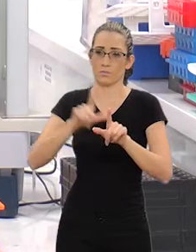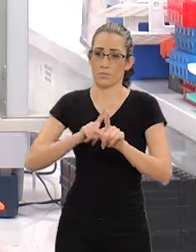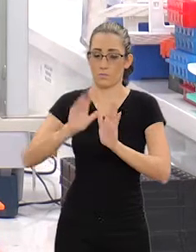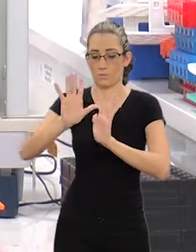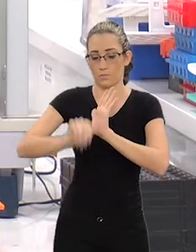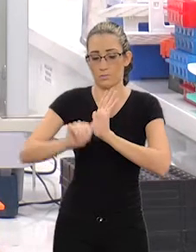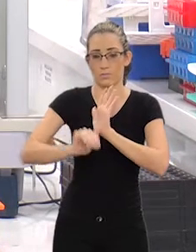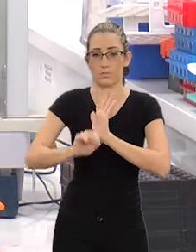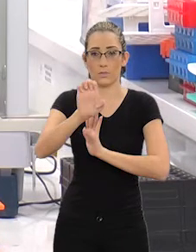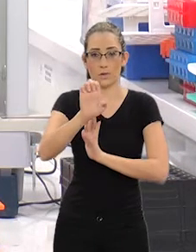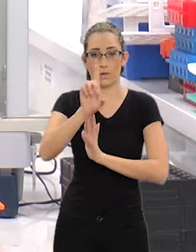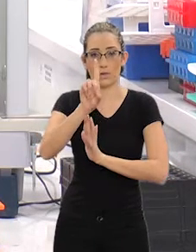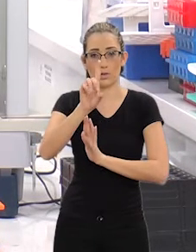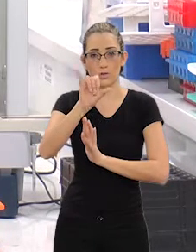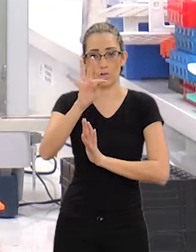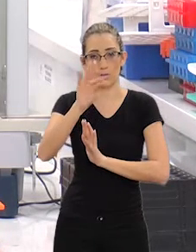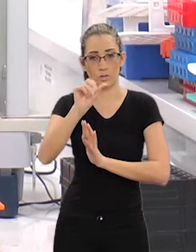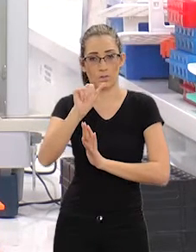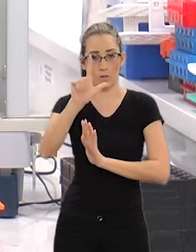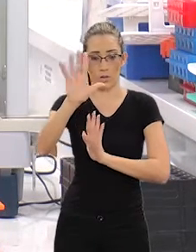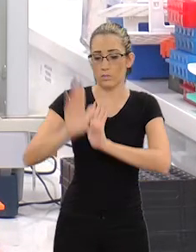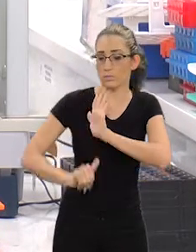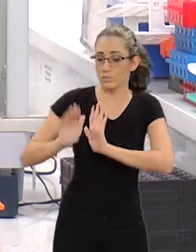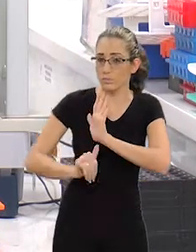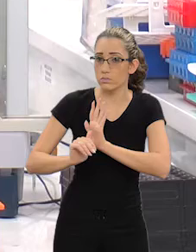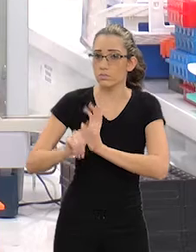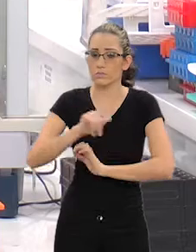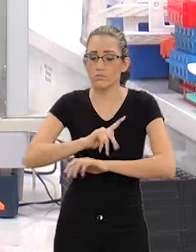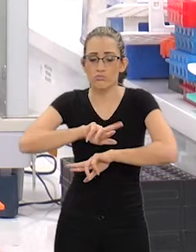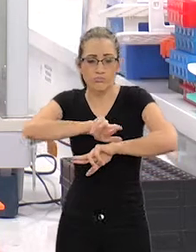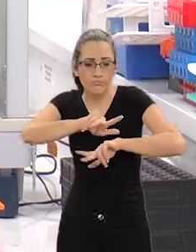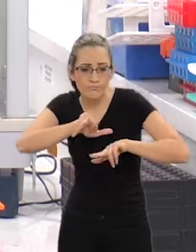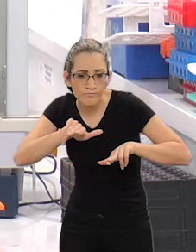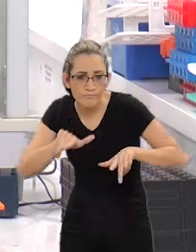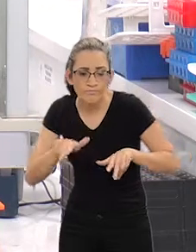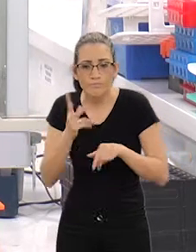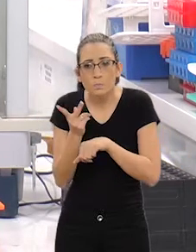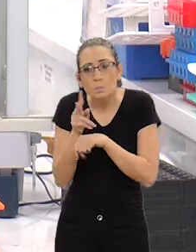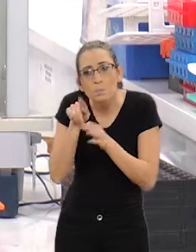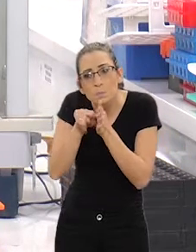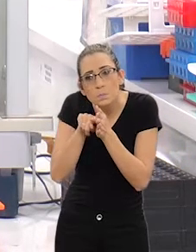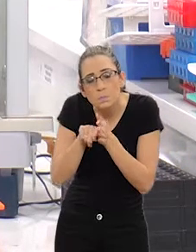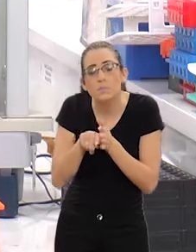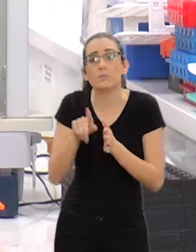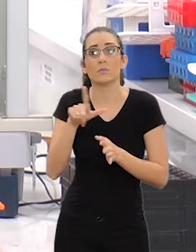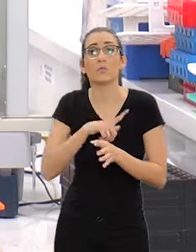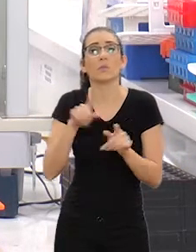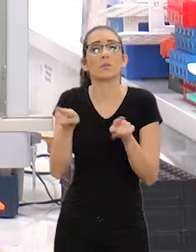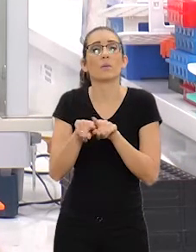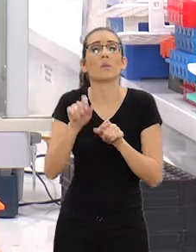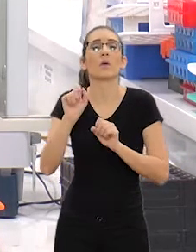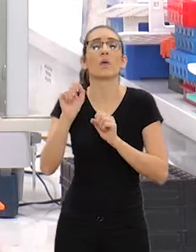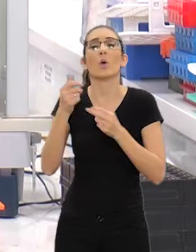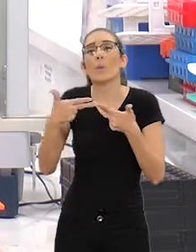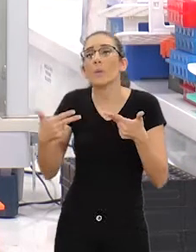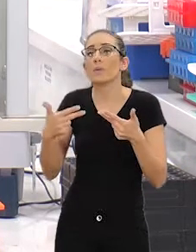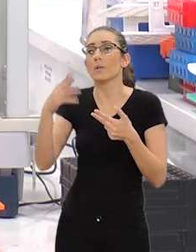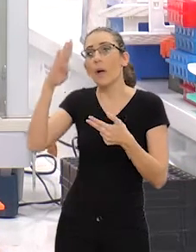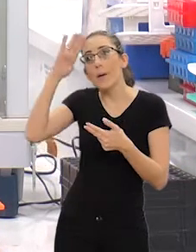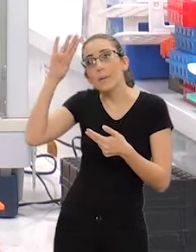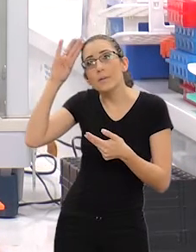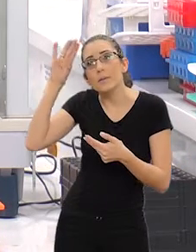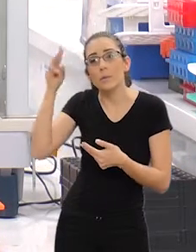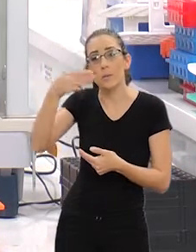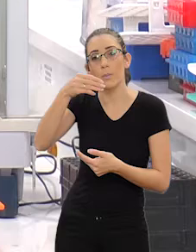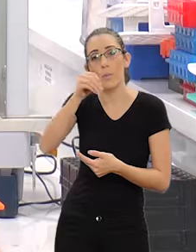dentro da ainda dentro da graduação o aluno já pode fazer essa ter essa experiência através dos programas de mobilidade acadêmica